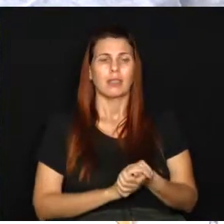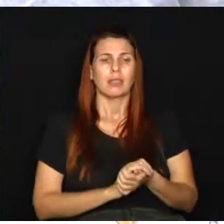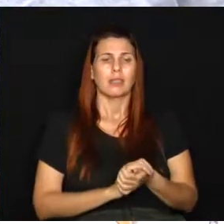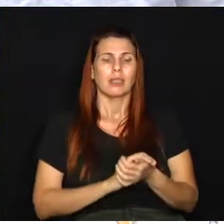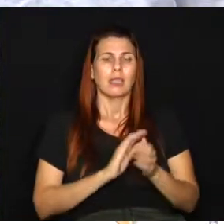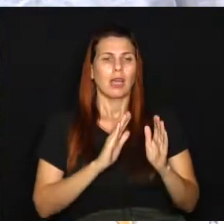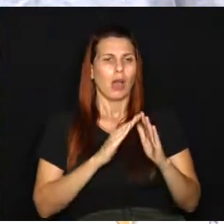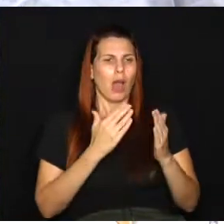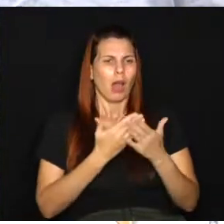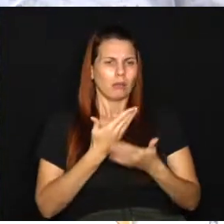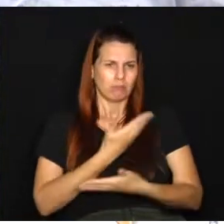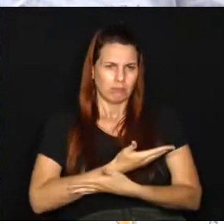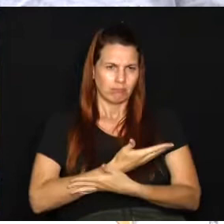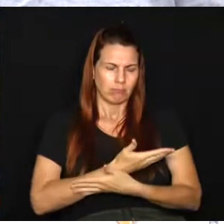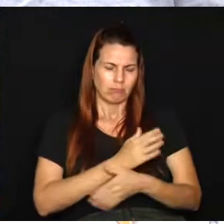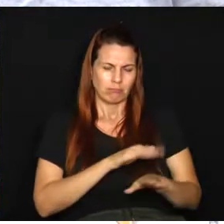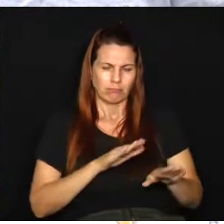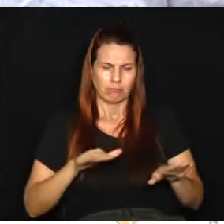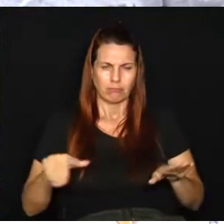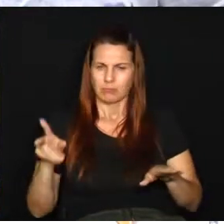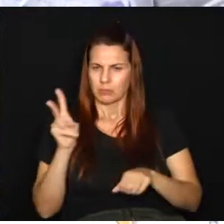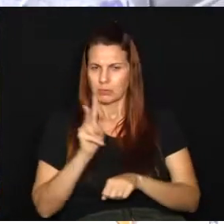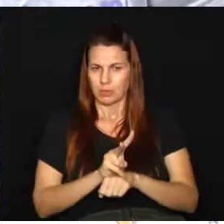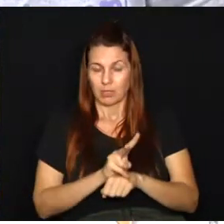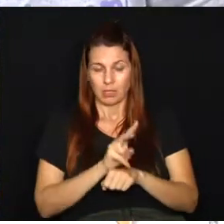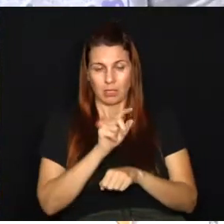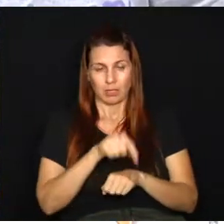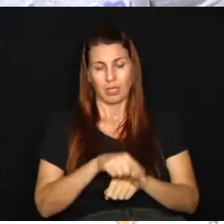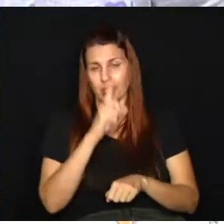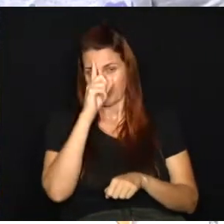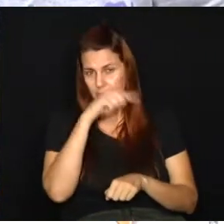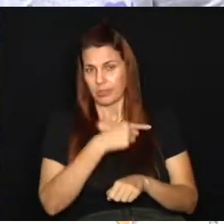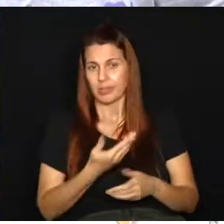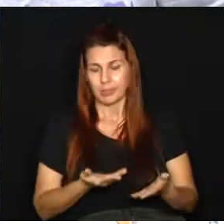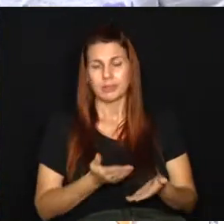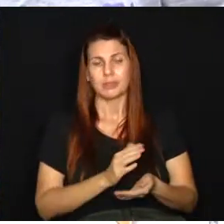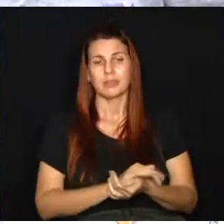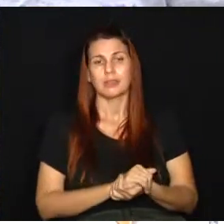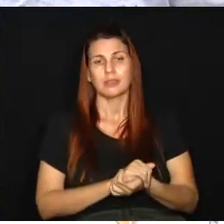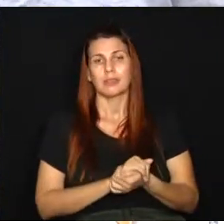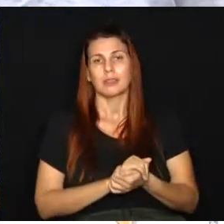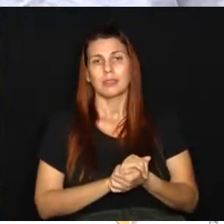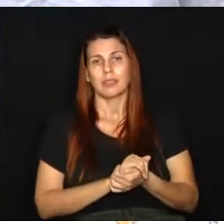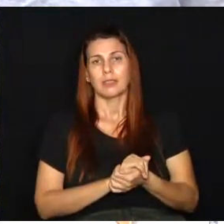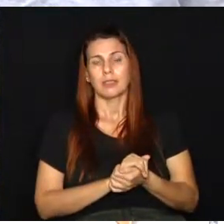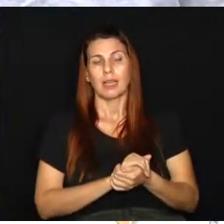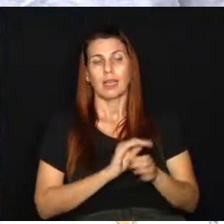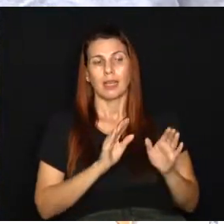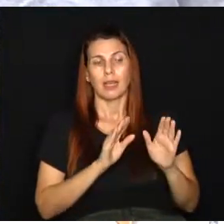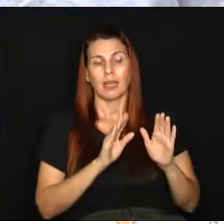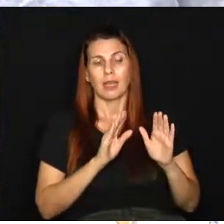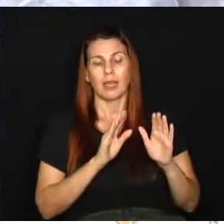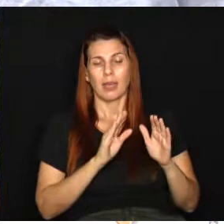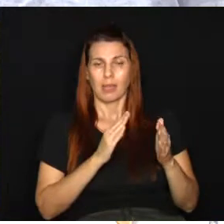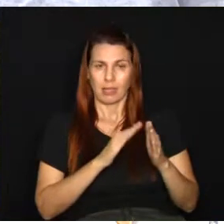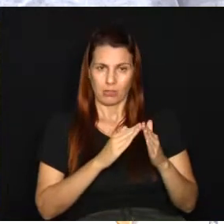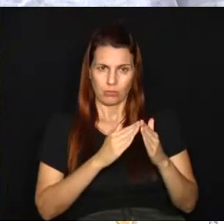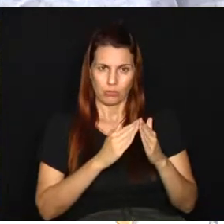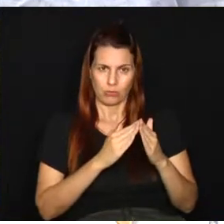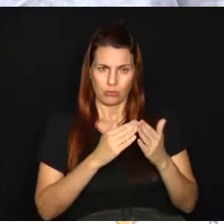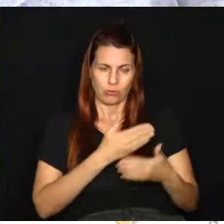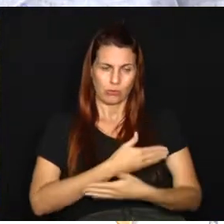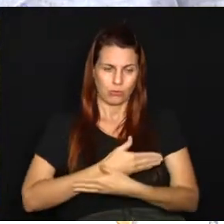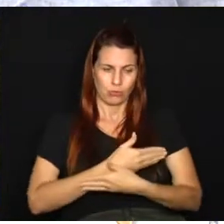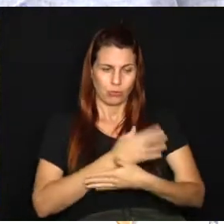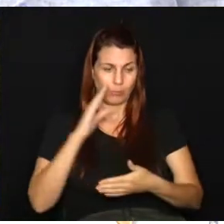creches, a questão do oferecimento das creches aqui na cidade é uma questão muito crítica, especialmente da creche em período integral, e como isso